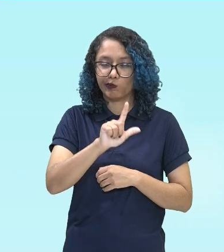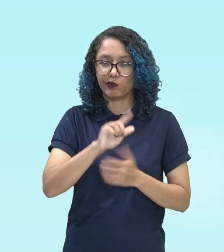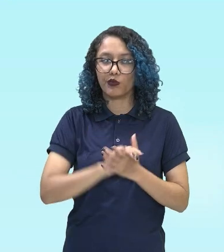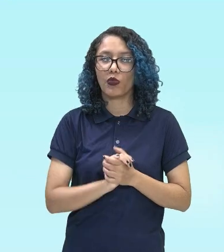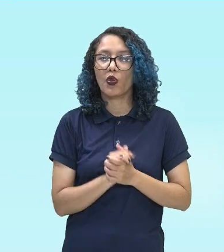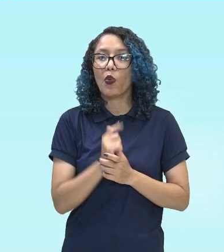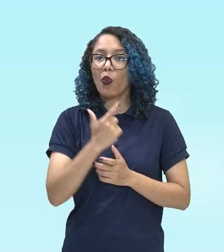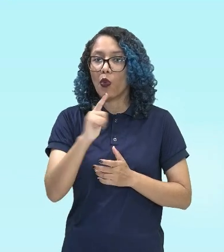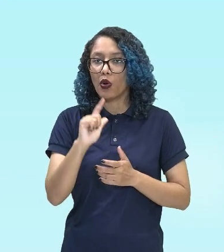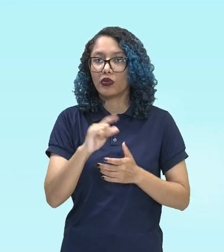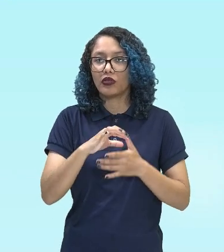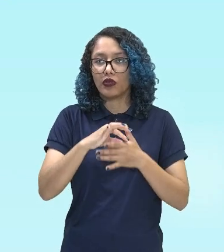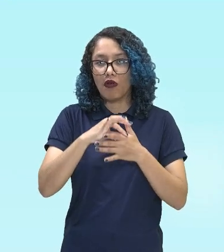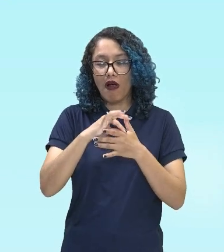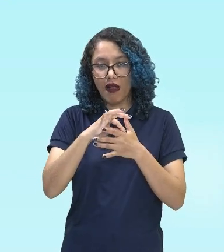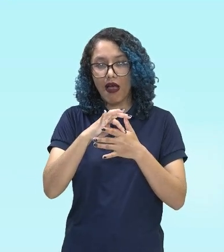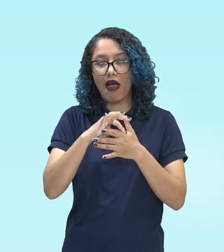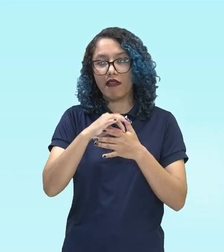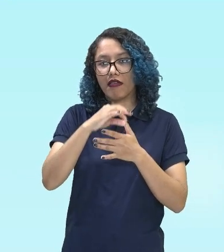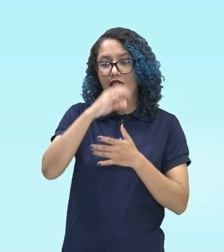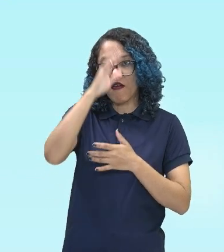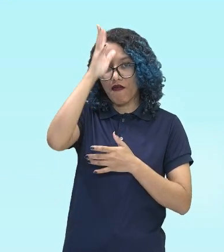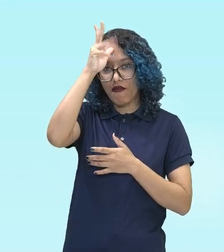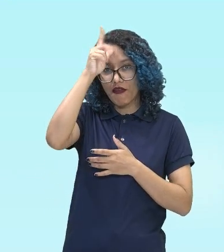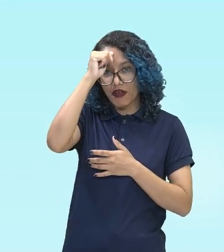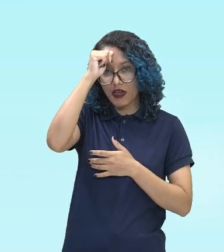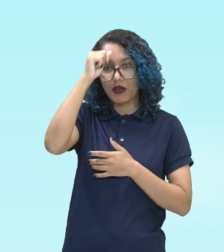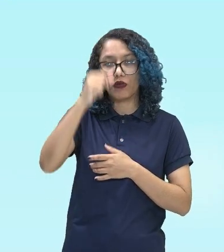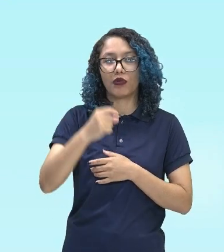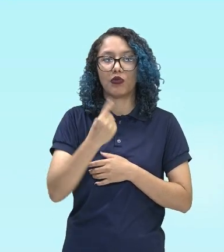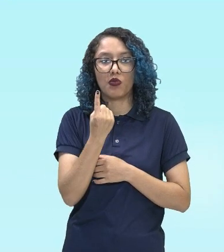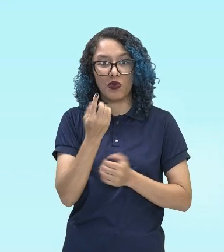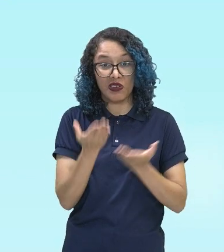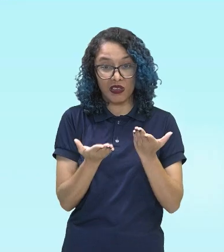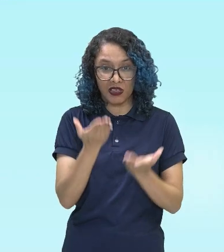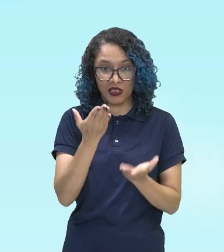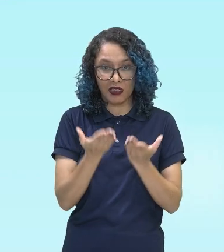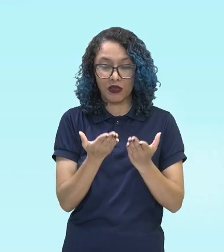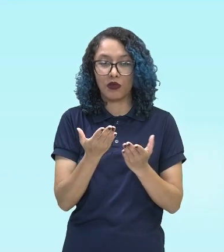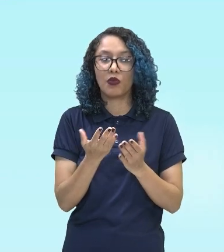Carne de frango, 1 quilo, né, equivalente a 1 quilo,